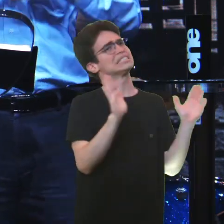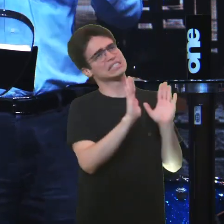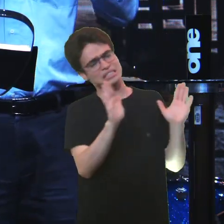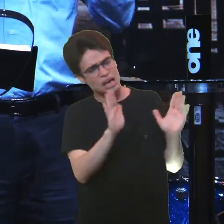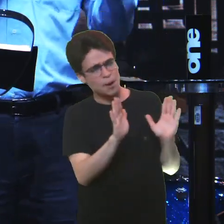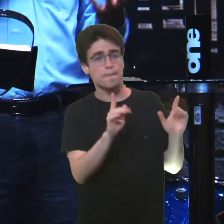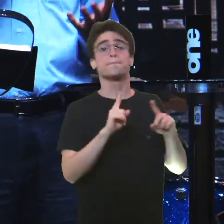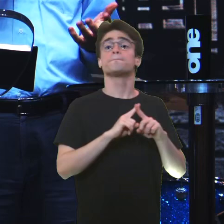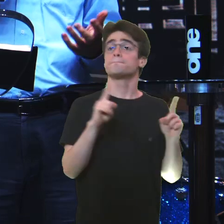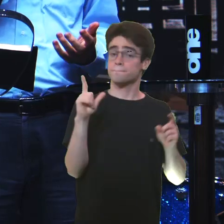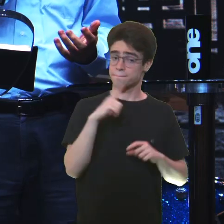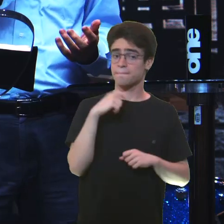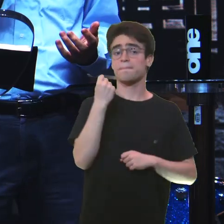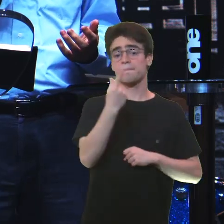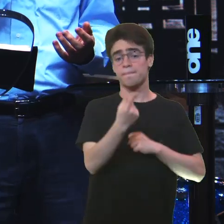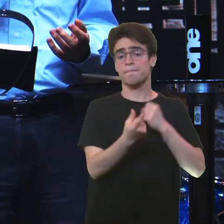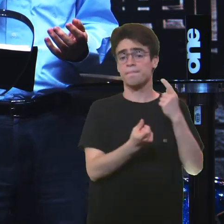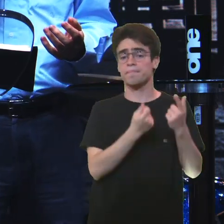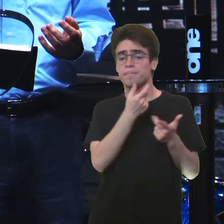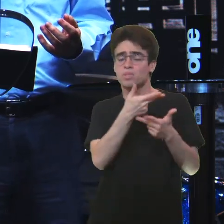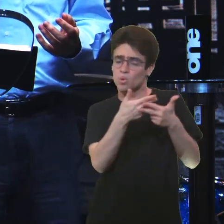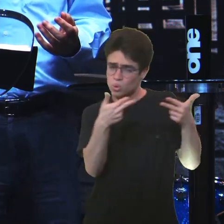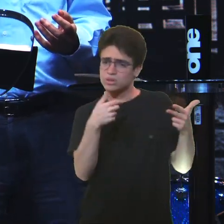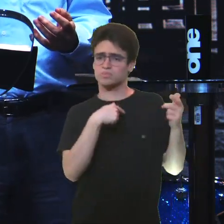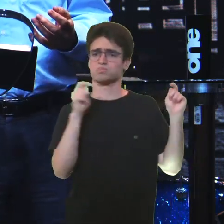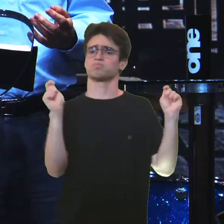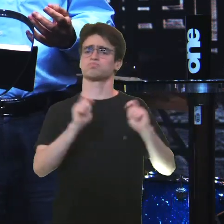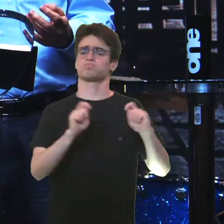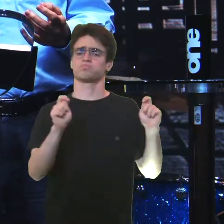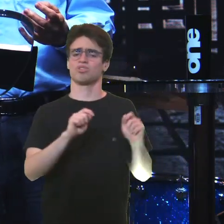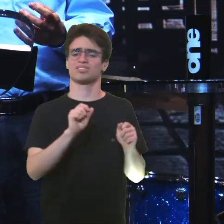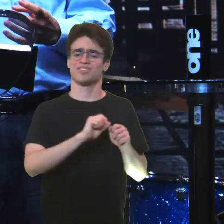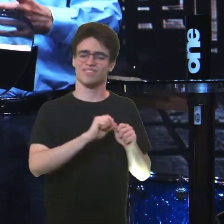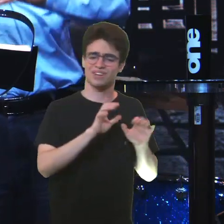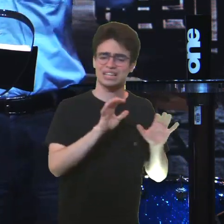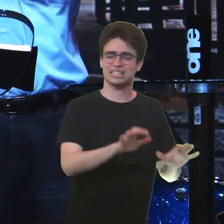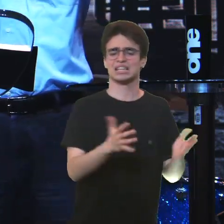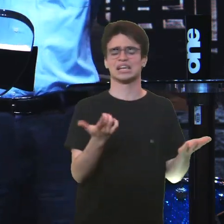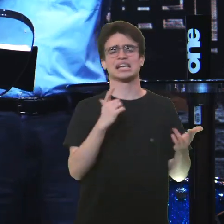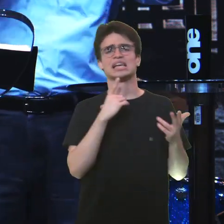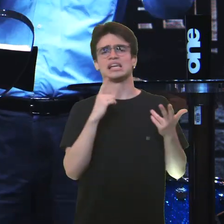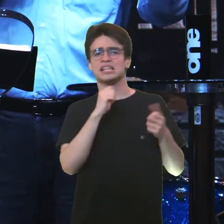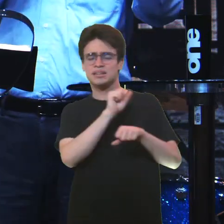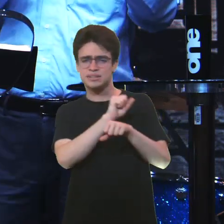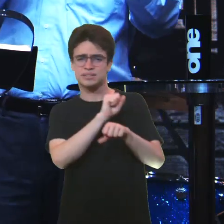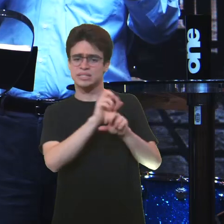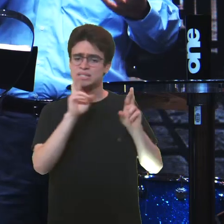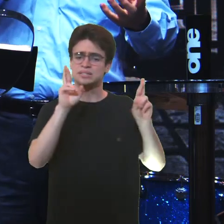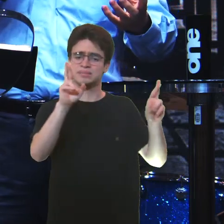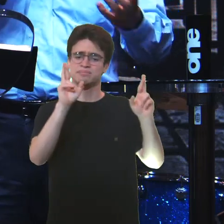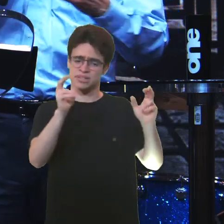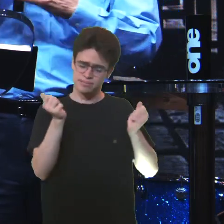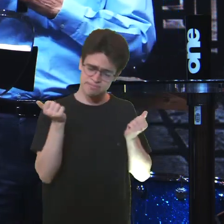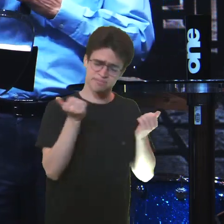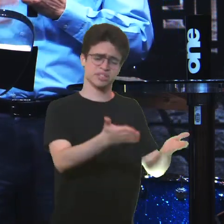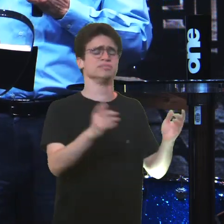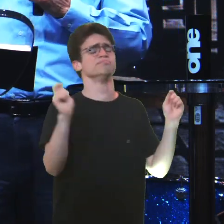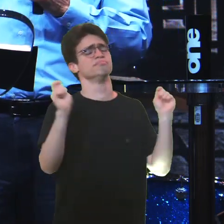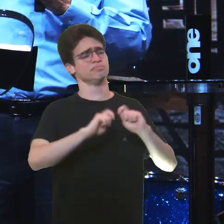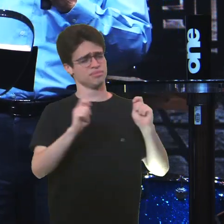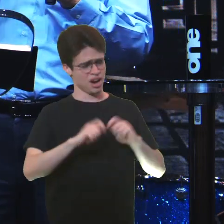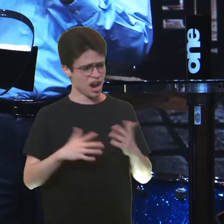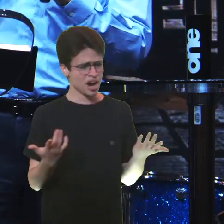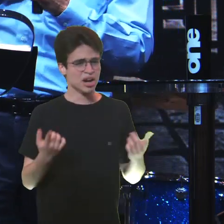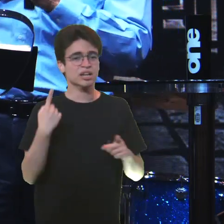fazer. Alguna esperanza podemos llevar. Alguma esperança a gente possa trazer. Porque en el shalom de nuestras Porque no ciudades, shalom das